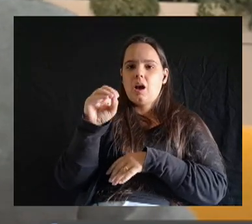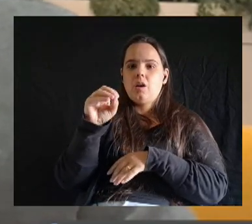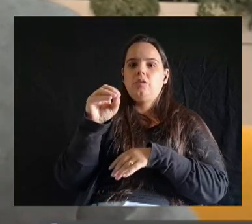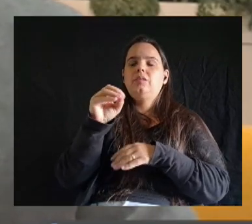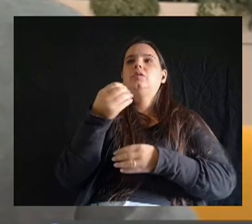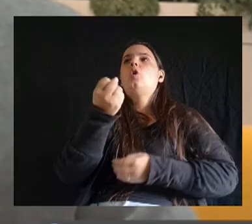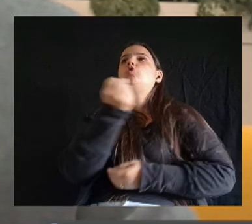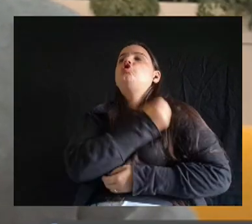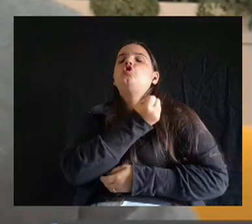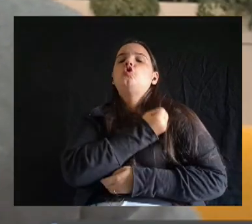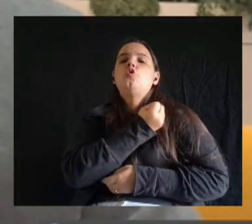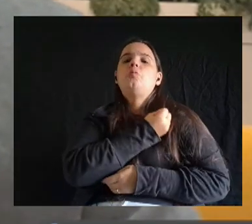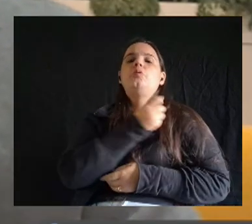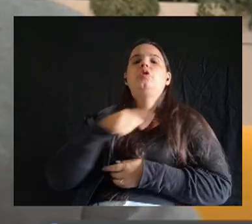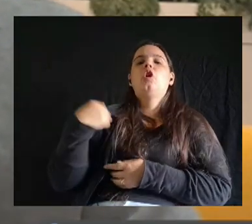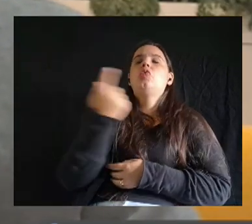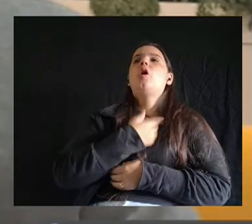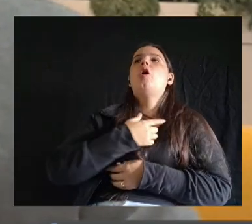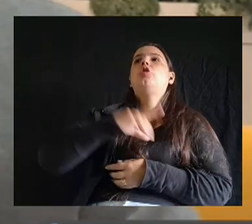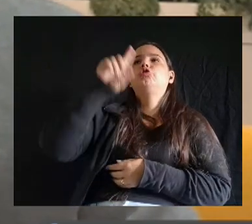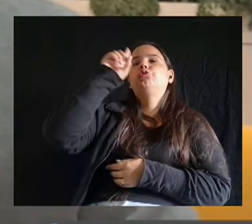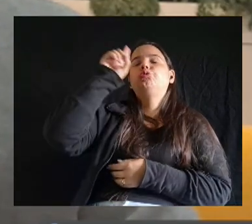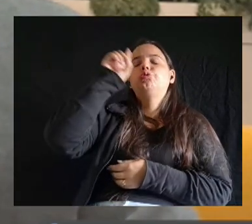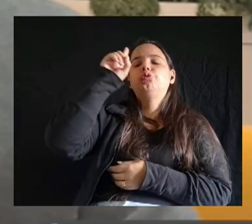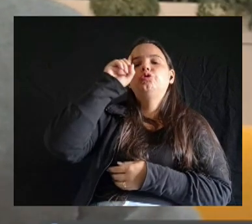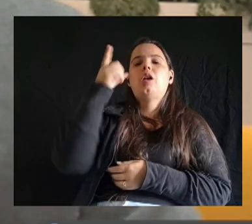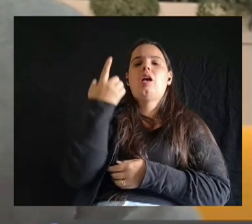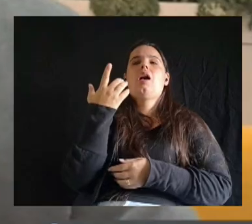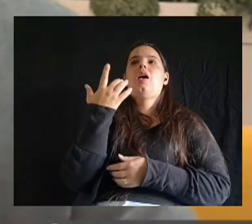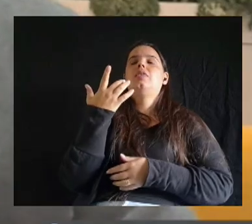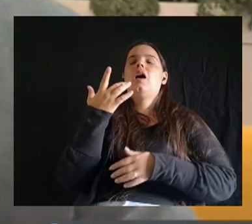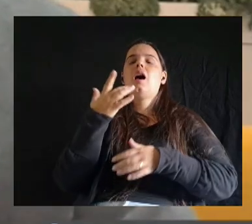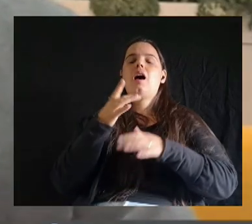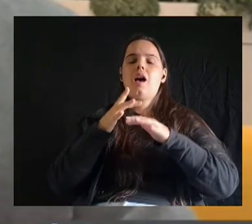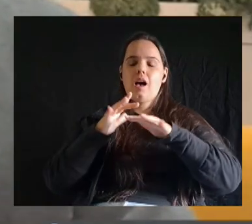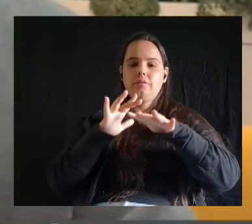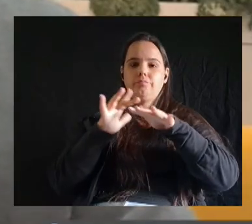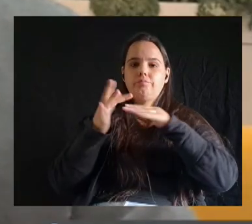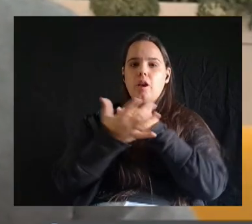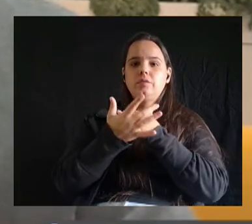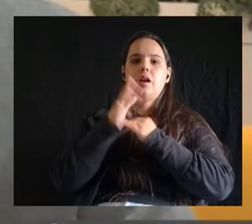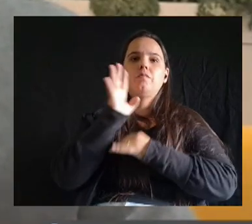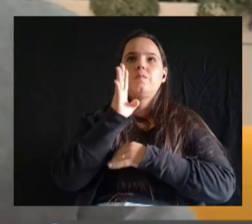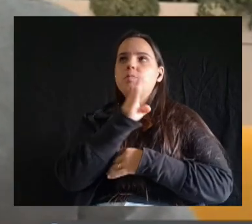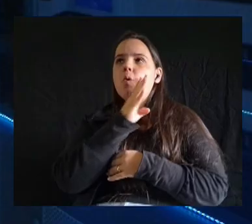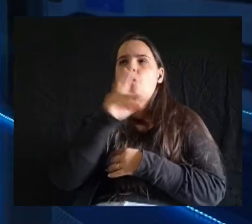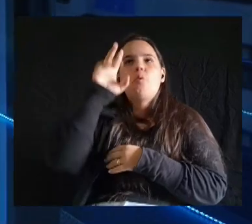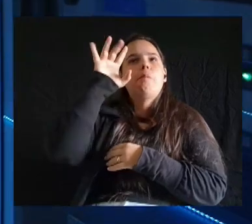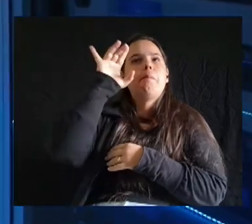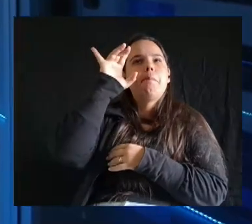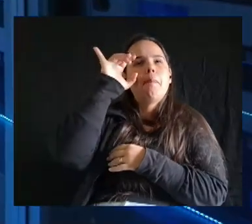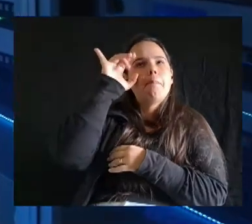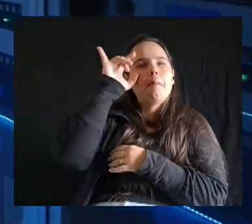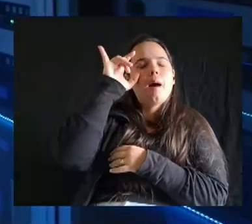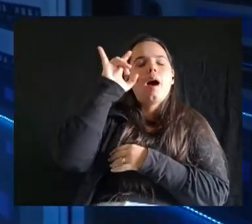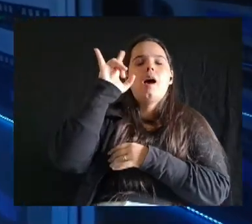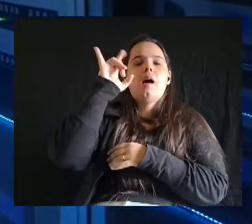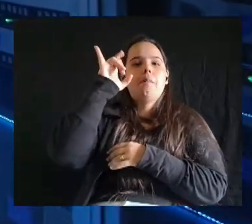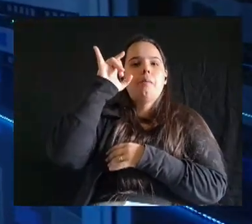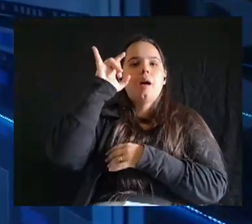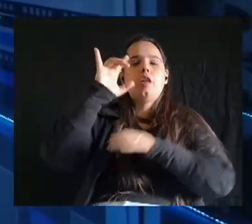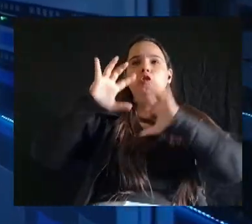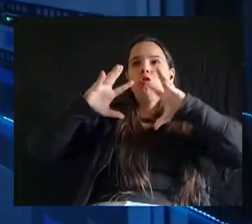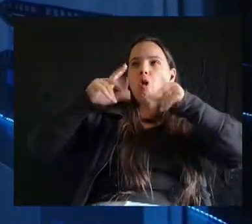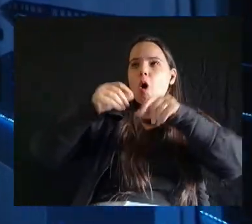gente utiliza no dia a dia, na internet, nas redes sociais. Todos esses dados precisam ficar armazenados. E a infraestrutura